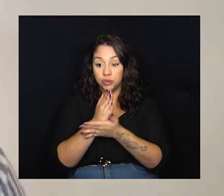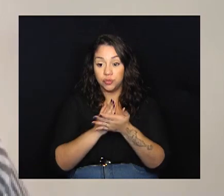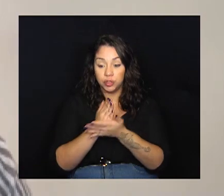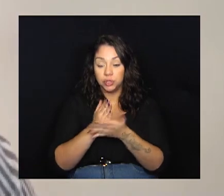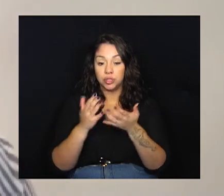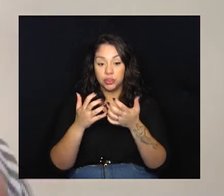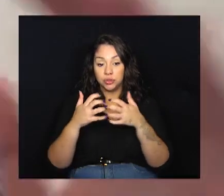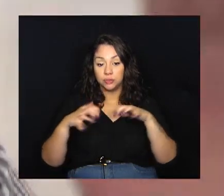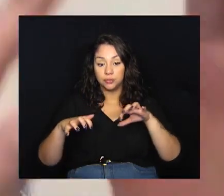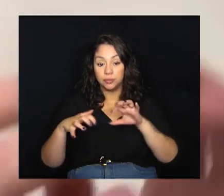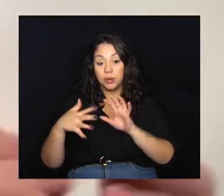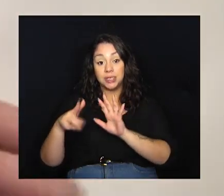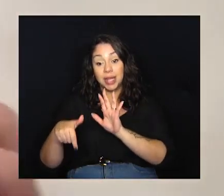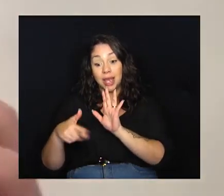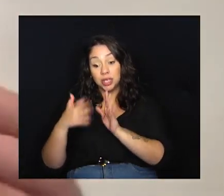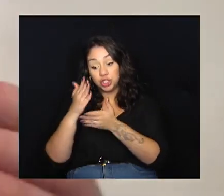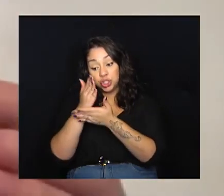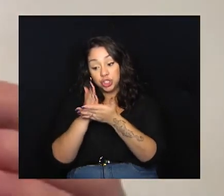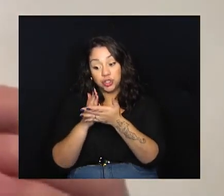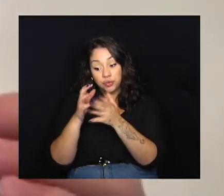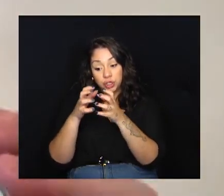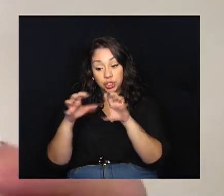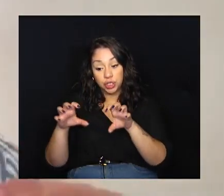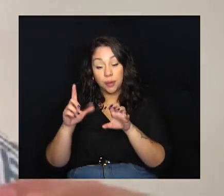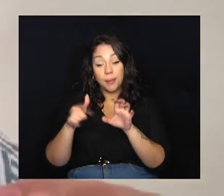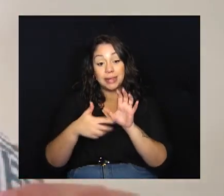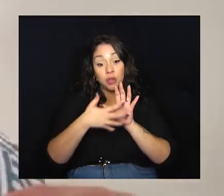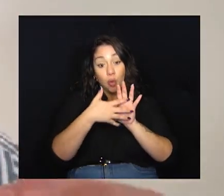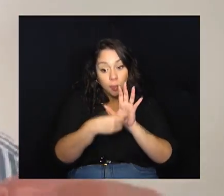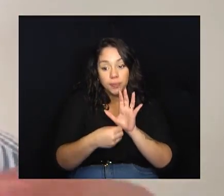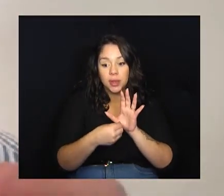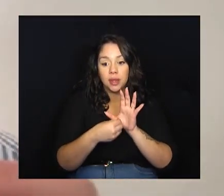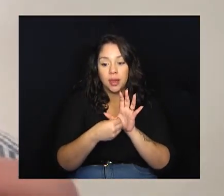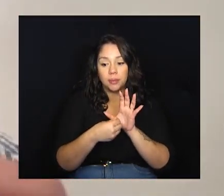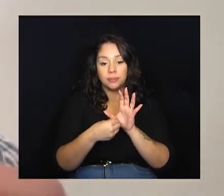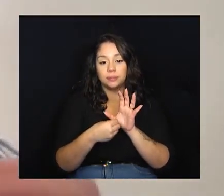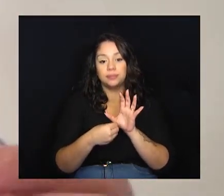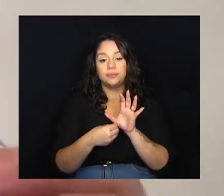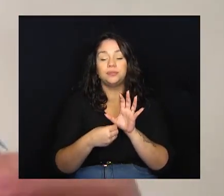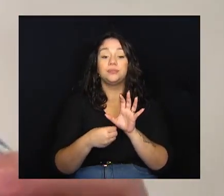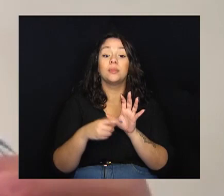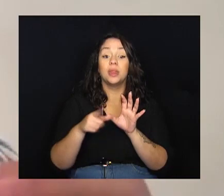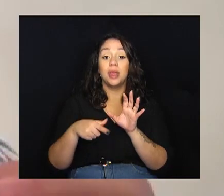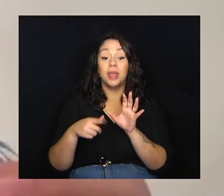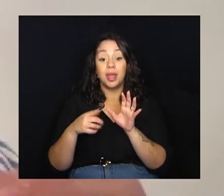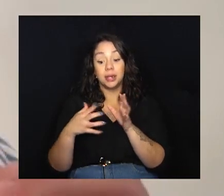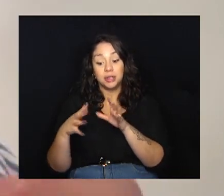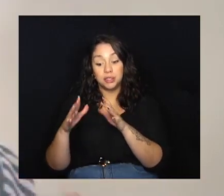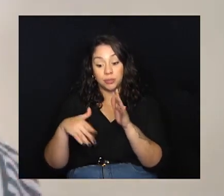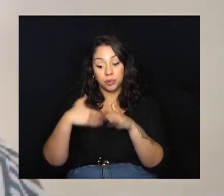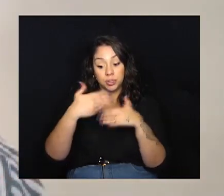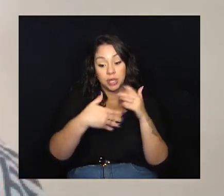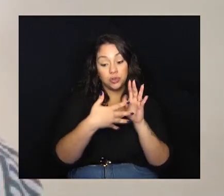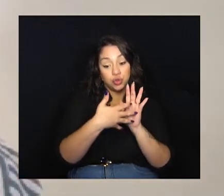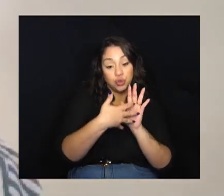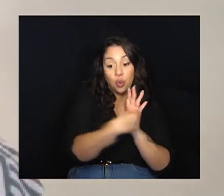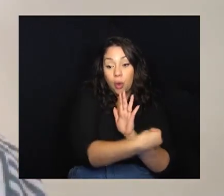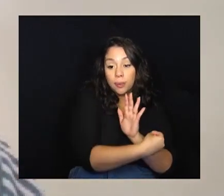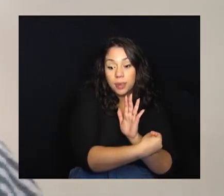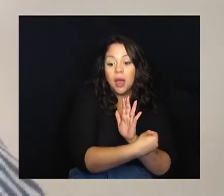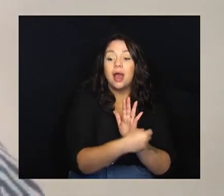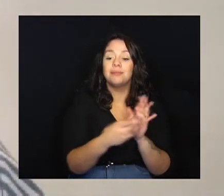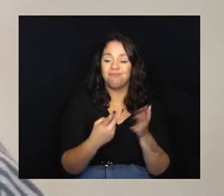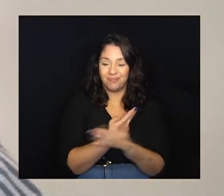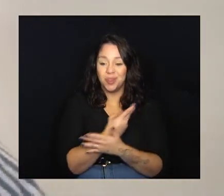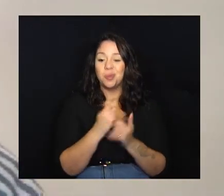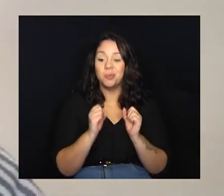mais replicando ele eu tenho que pegar e escrever de novo dentro do espermatozoide e É nesse processo de escrita que eu posso ter algum erro